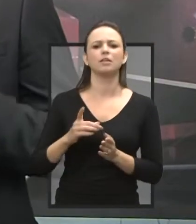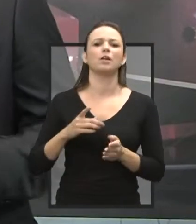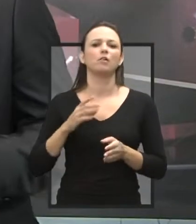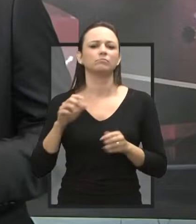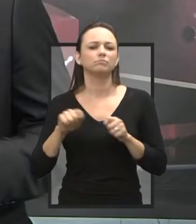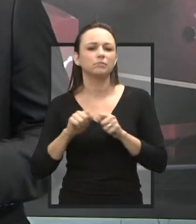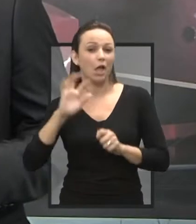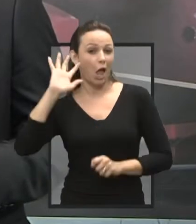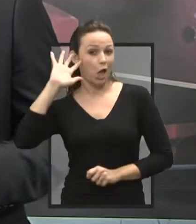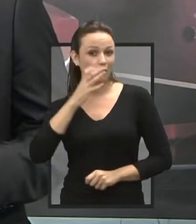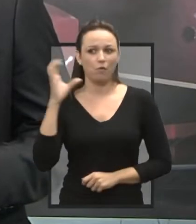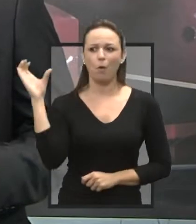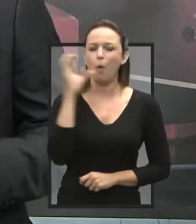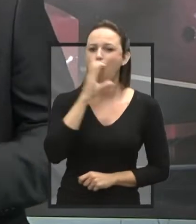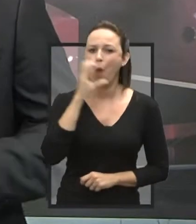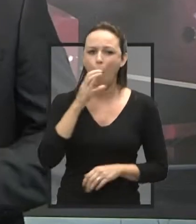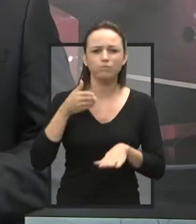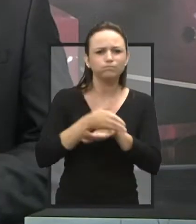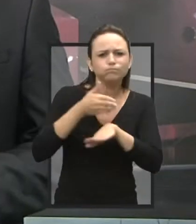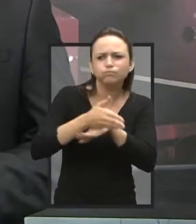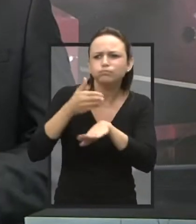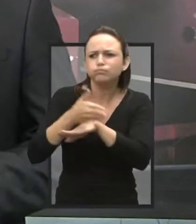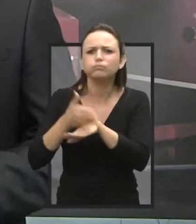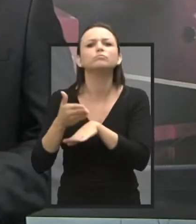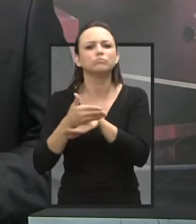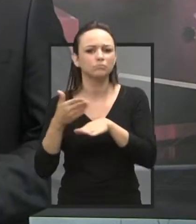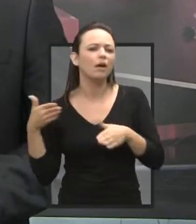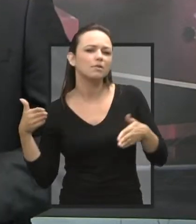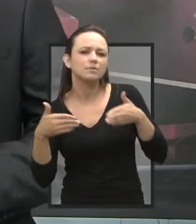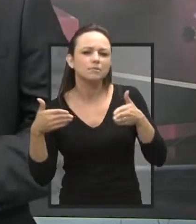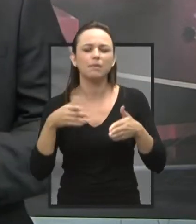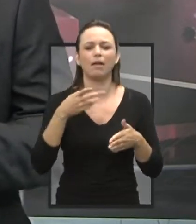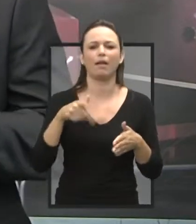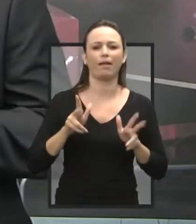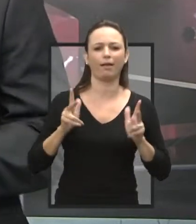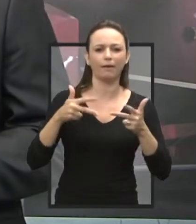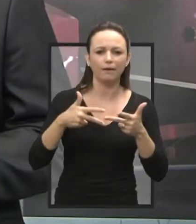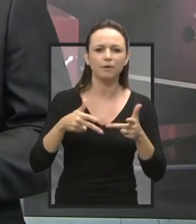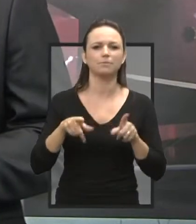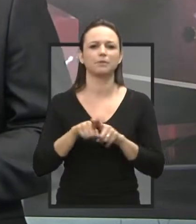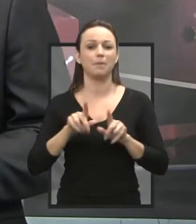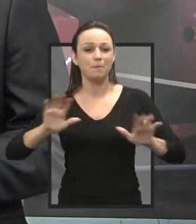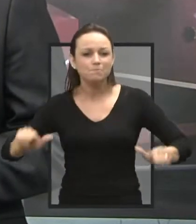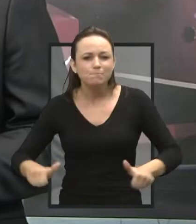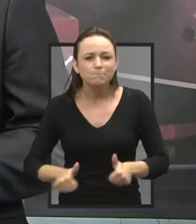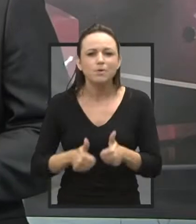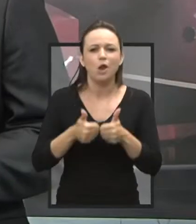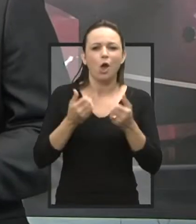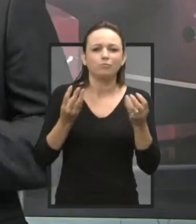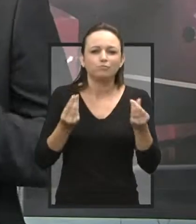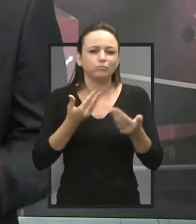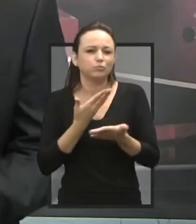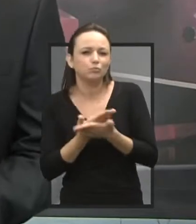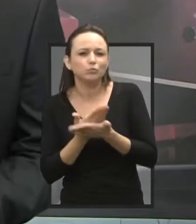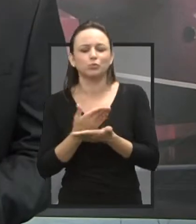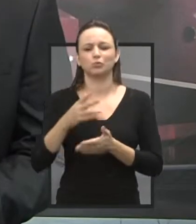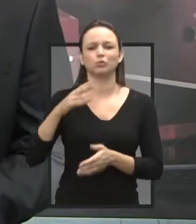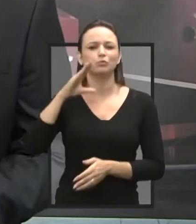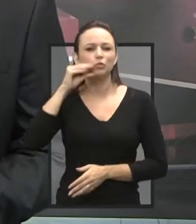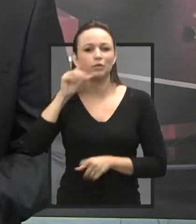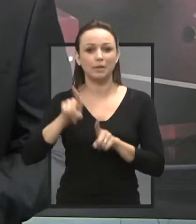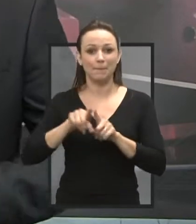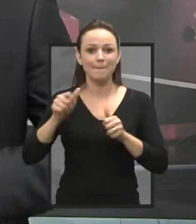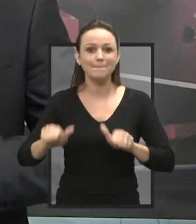demandas urgentes para aprimorar o acesso da população à Câmara, com o aperfeiçoamento dos servidores públicos e a melhoria